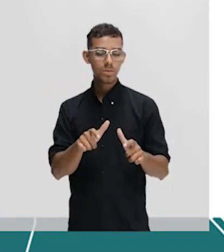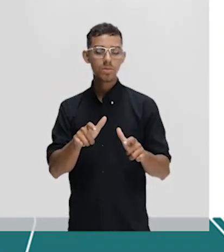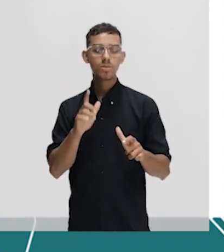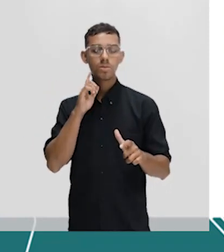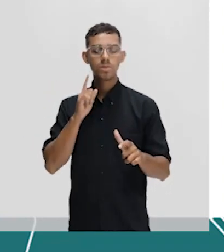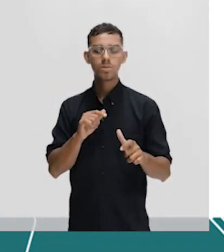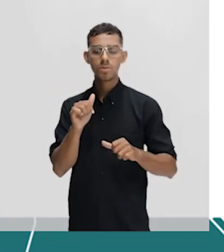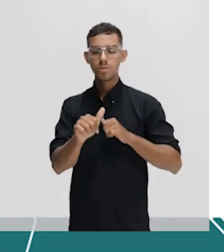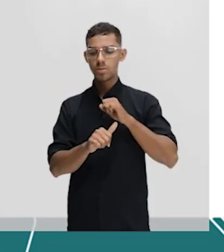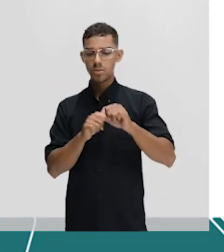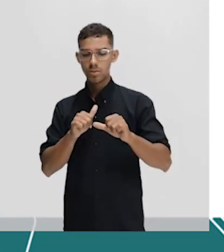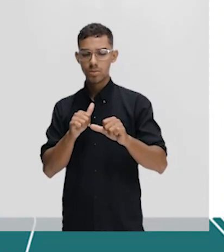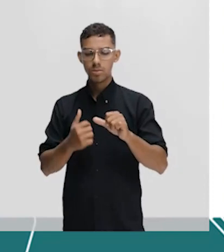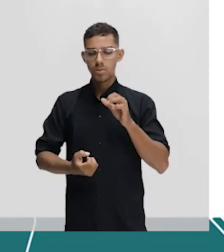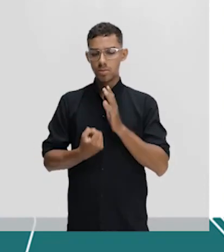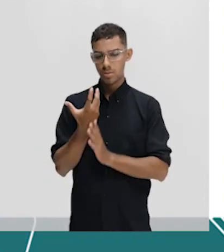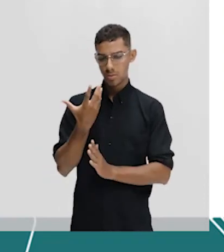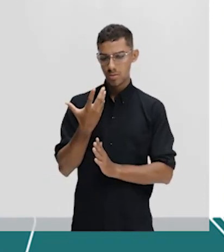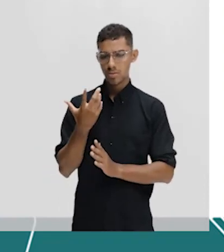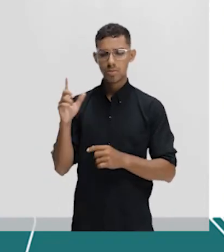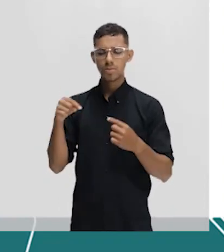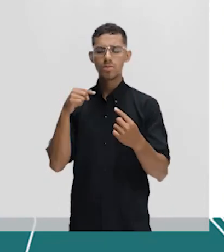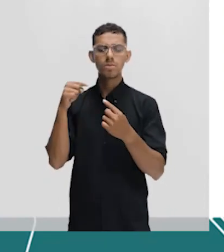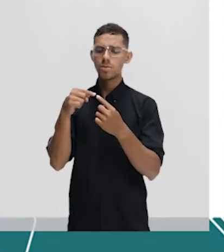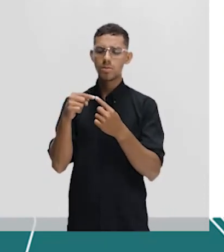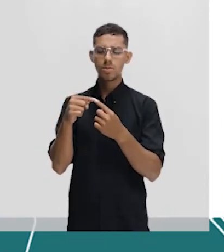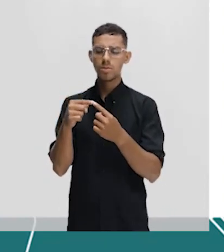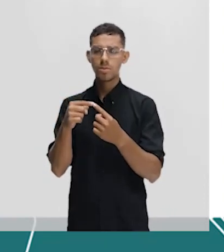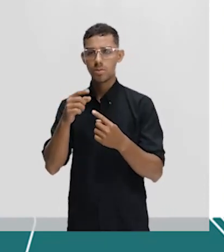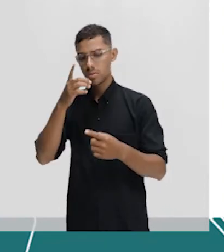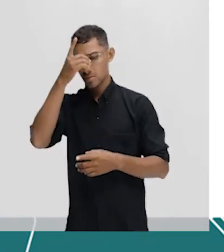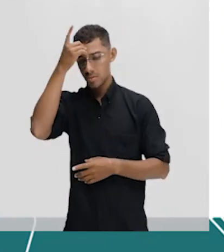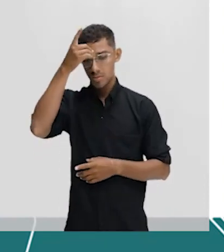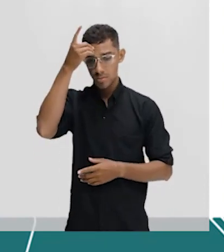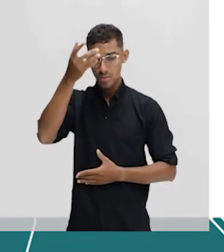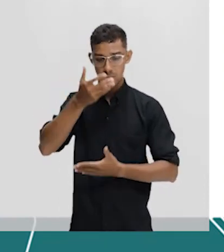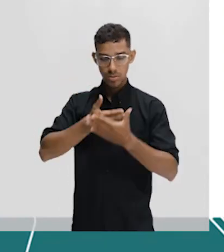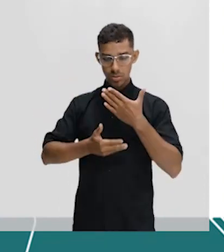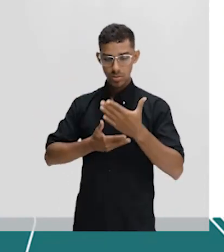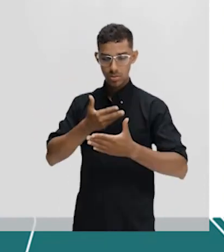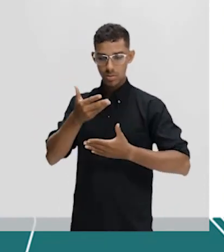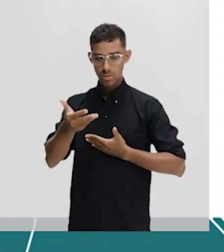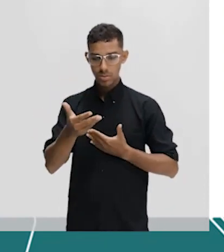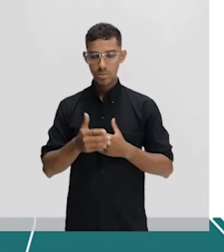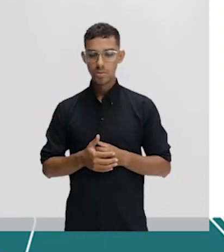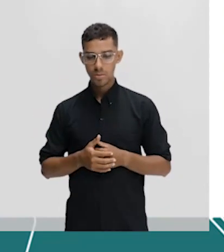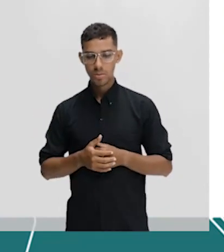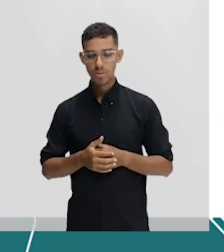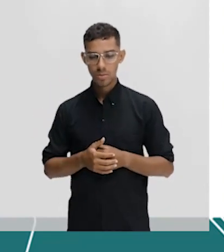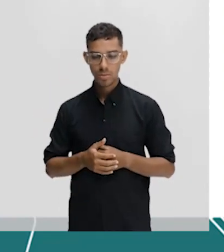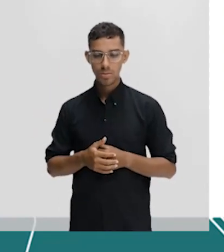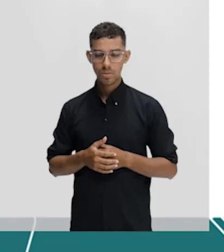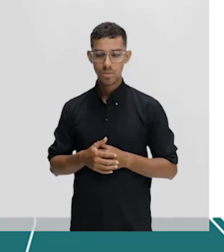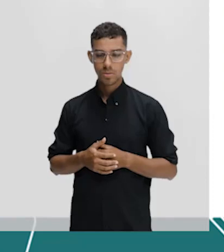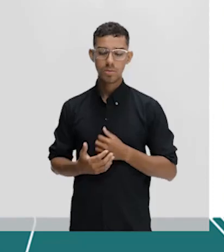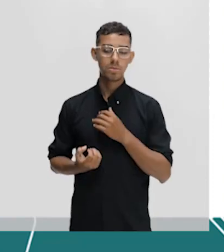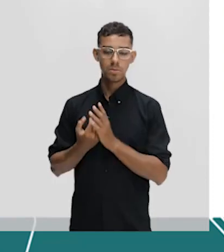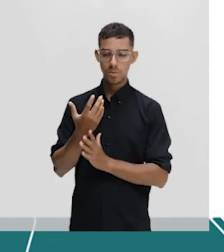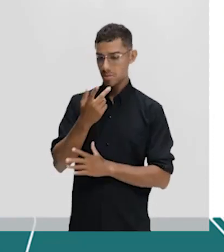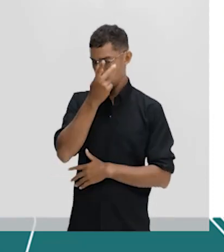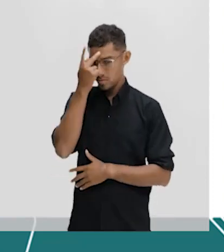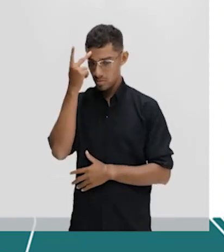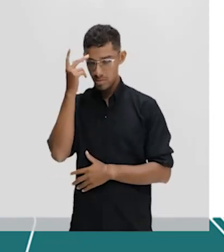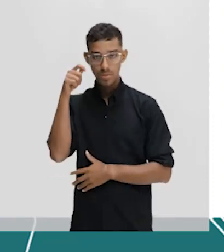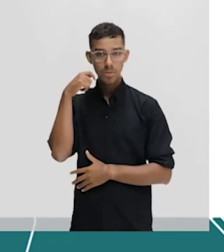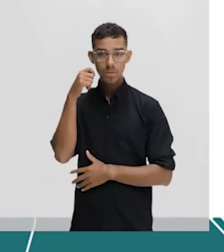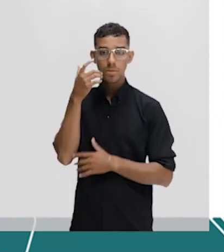de troca criativa. A pretensão é você trocar ideias uns com os outros. O ADO é um local de surgimento de artistas